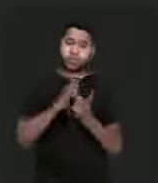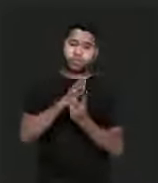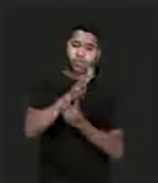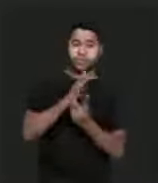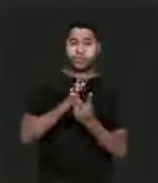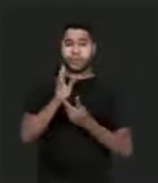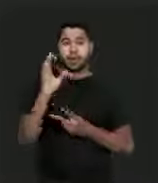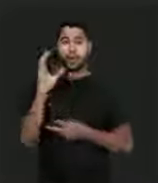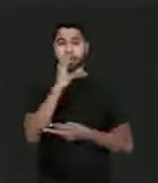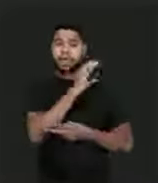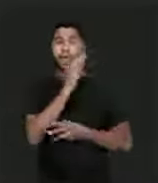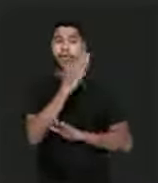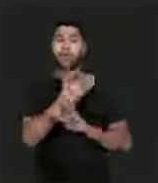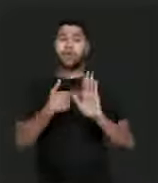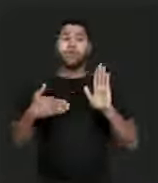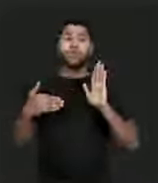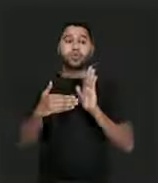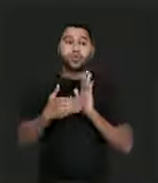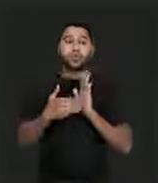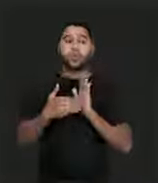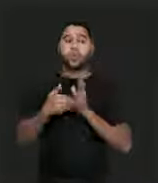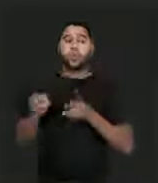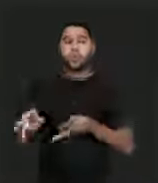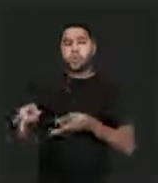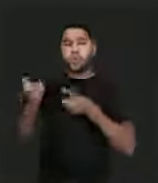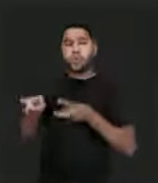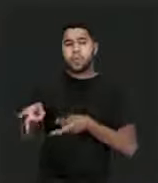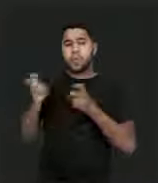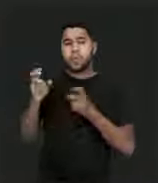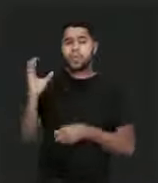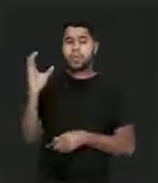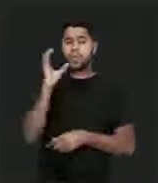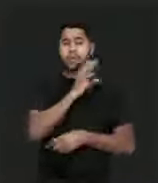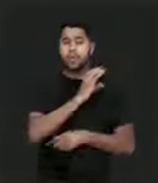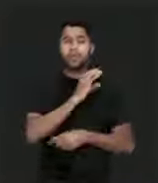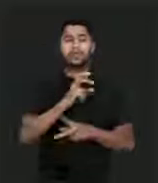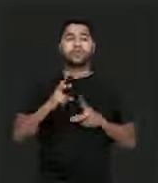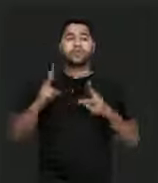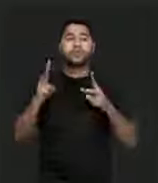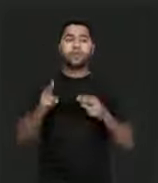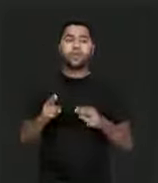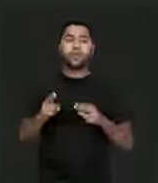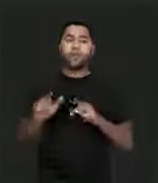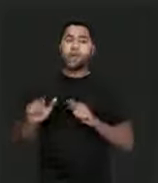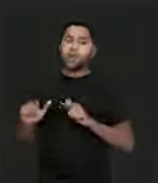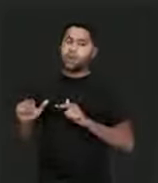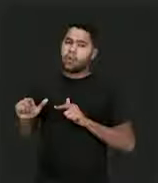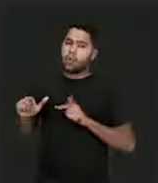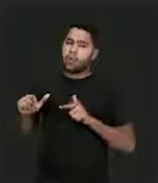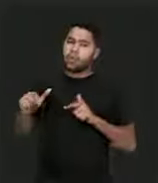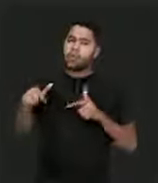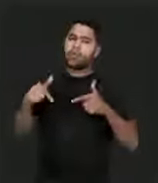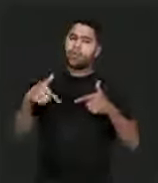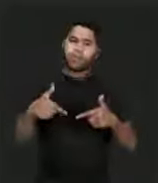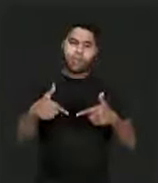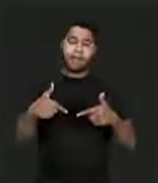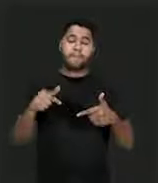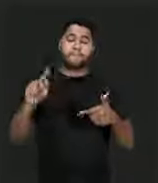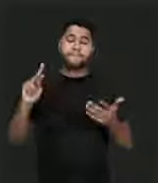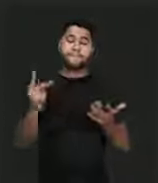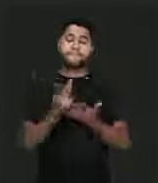o calor total que ela retira da fonte quente é igual ao trabalho realizado